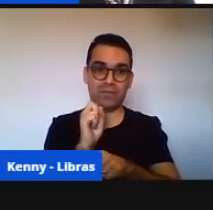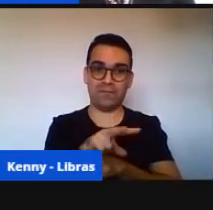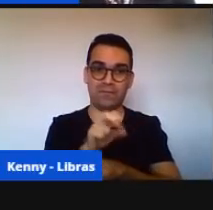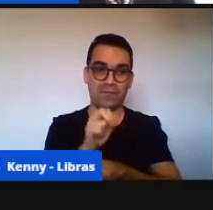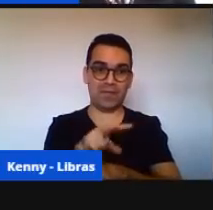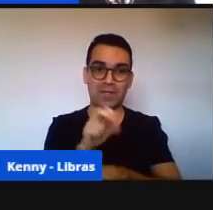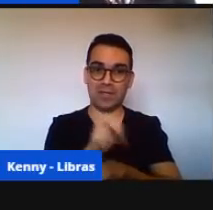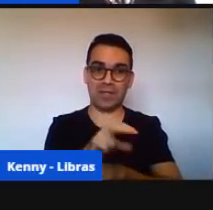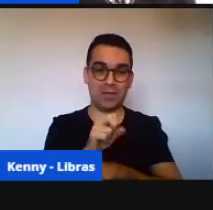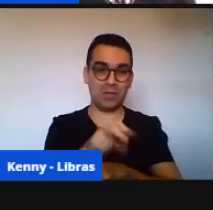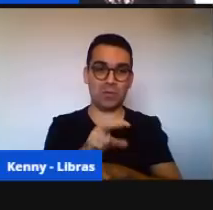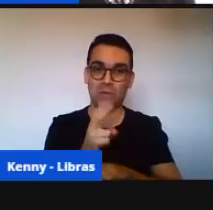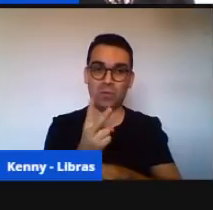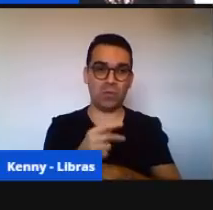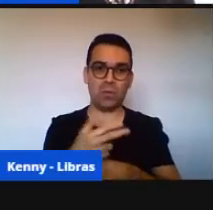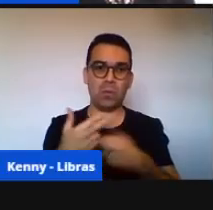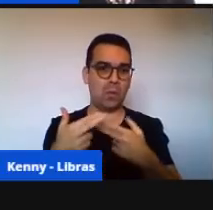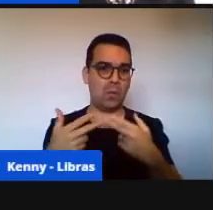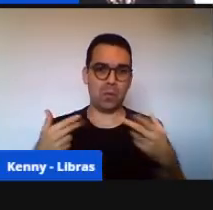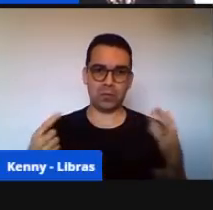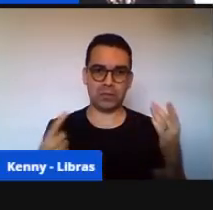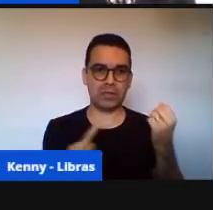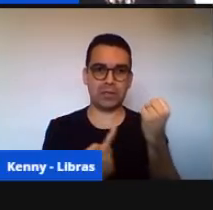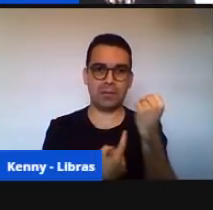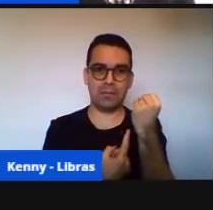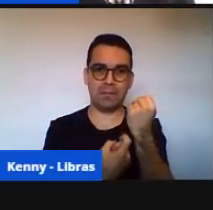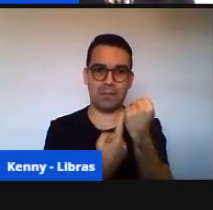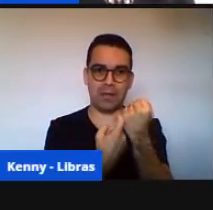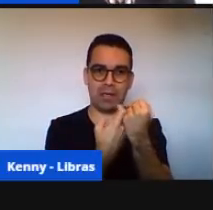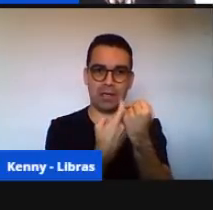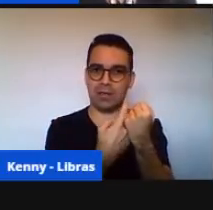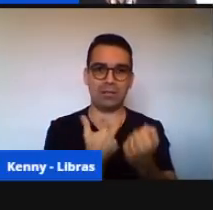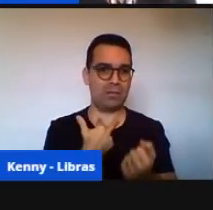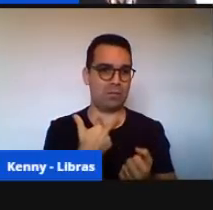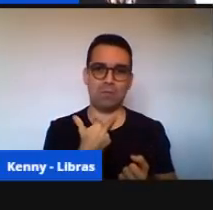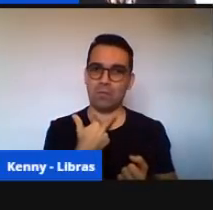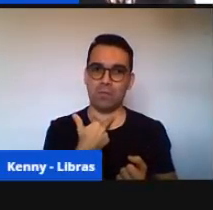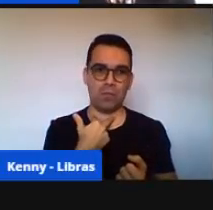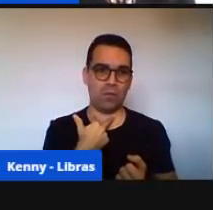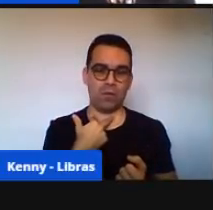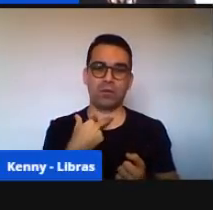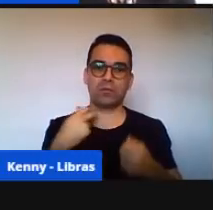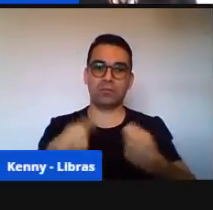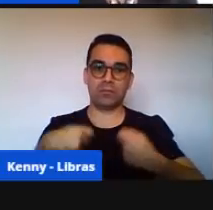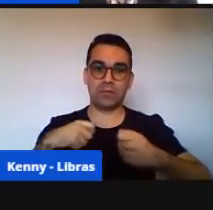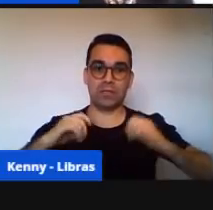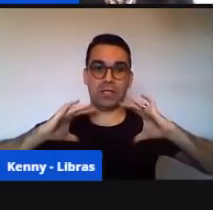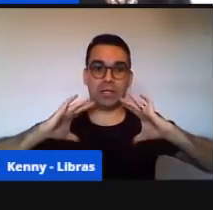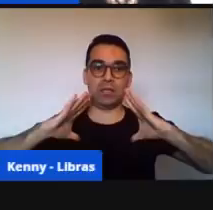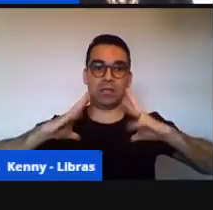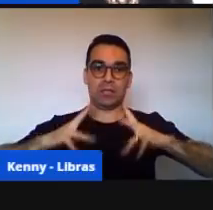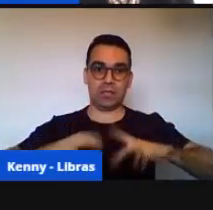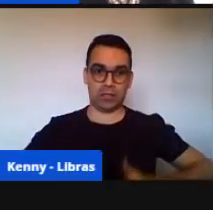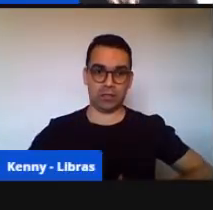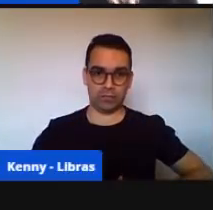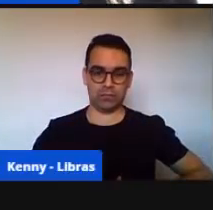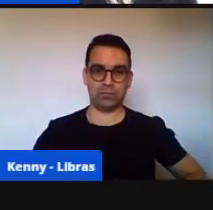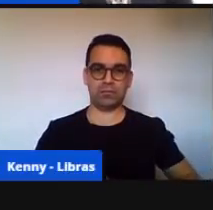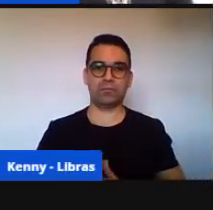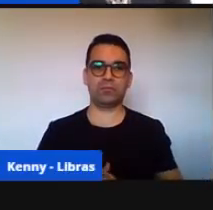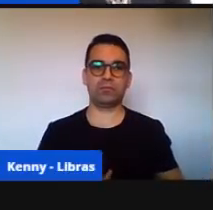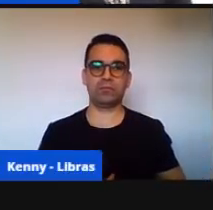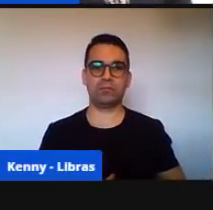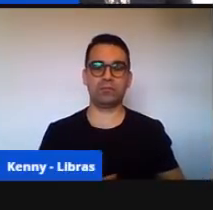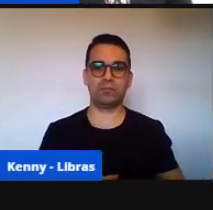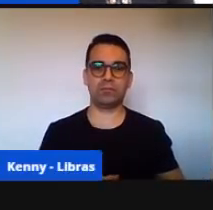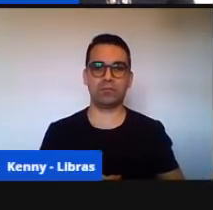Esse nutriente, na verdade, não vai ter a importância que ele deveria se ele causar a doença. Então,